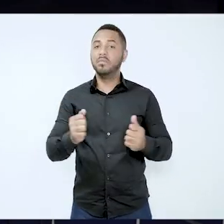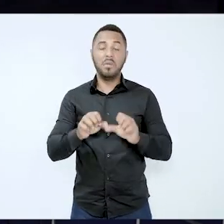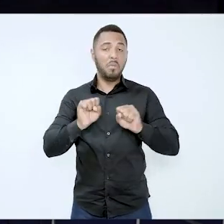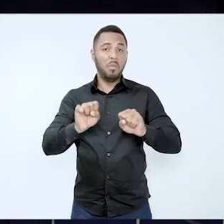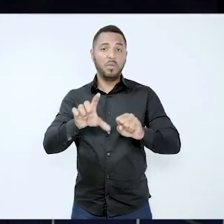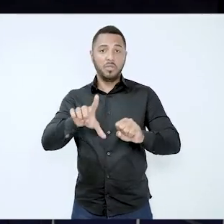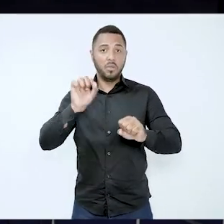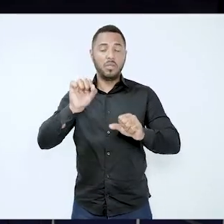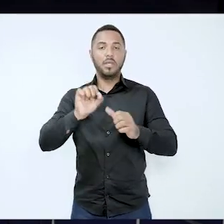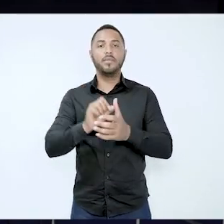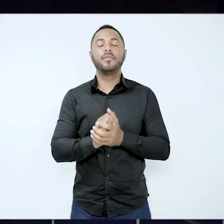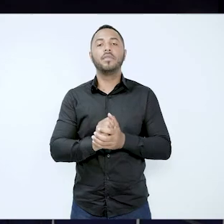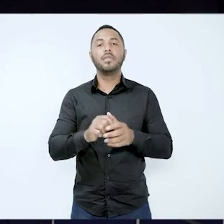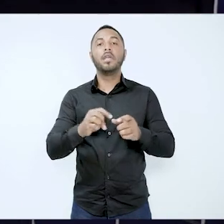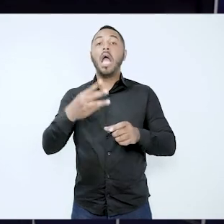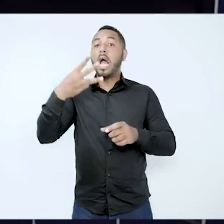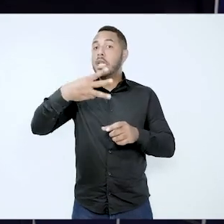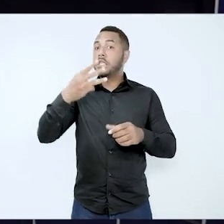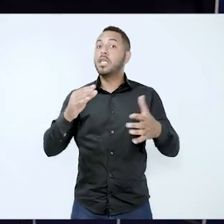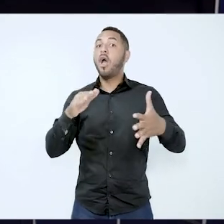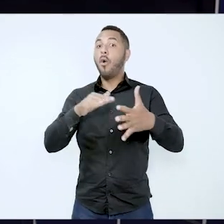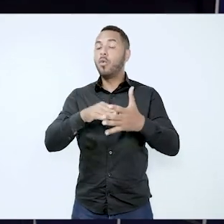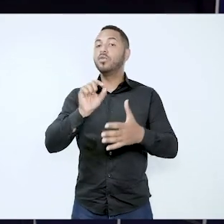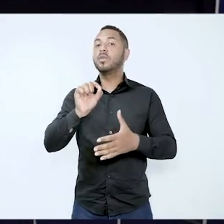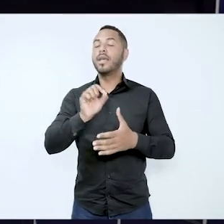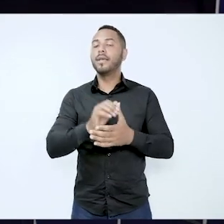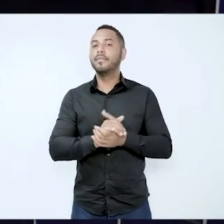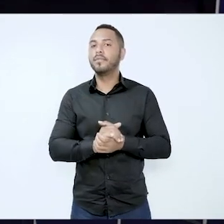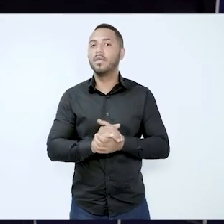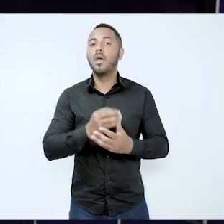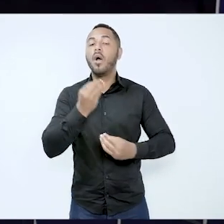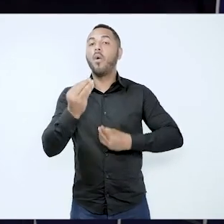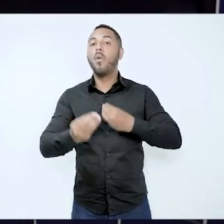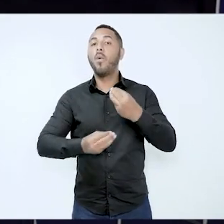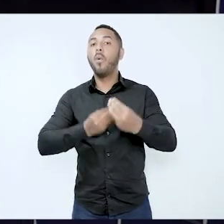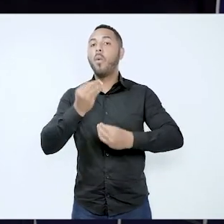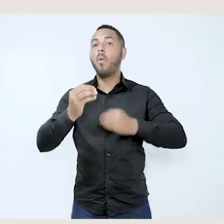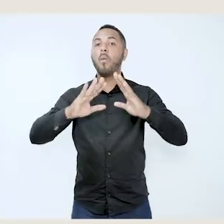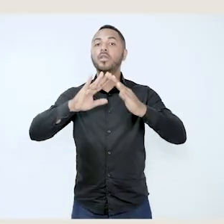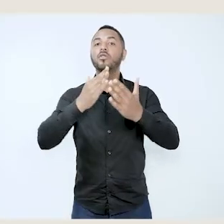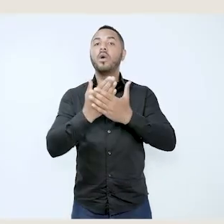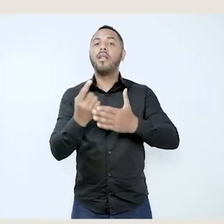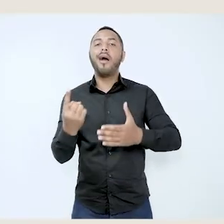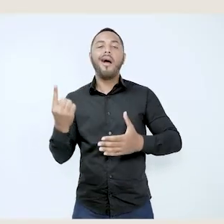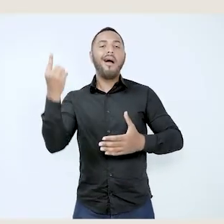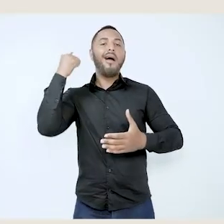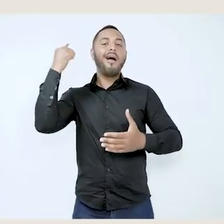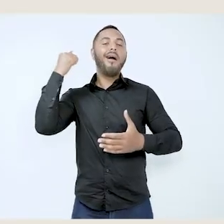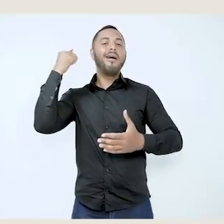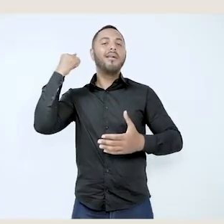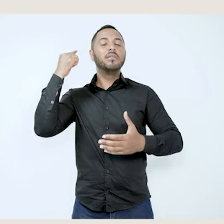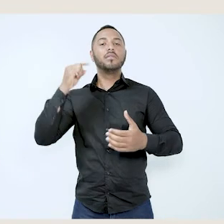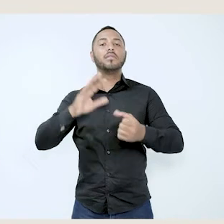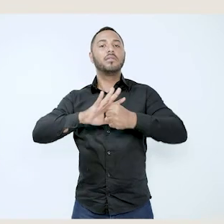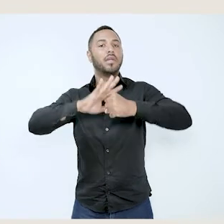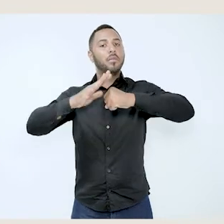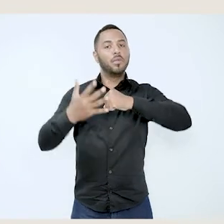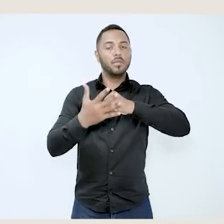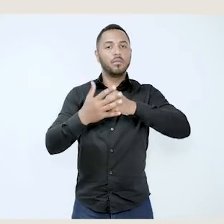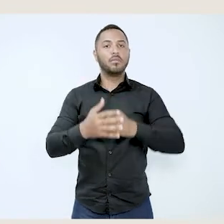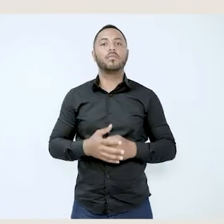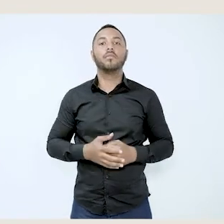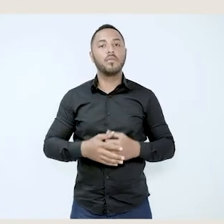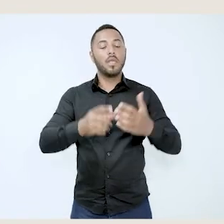irmão ou sua mãe. E a nossa última sugestão de tema é: como era a escola antes da